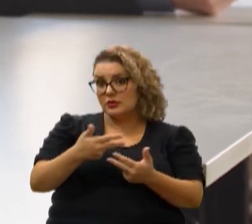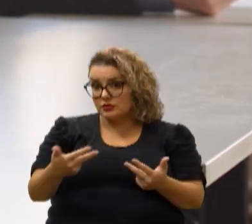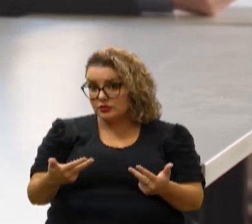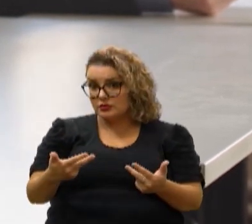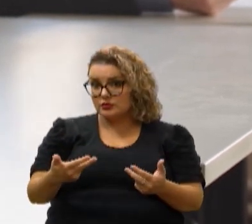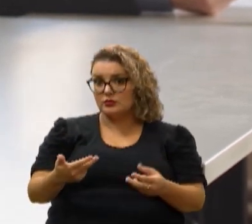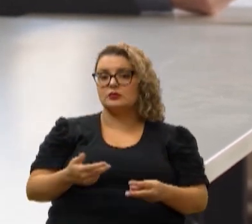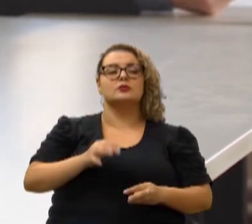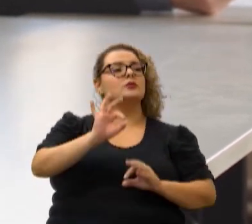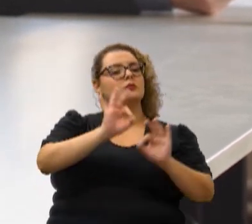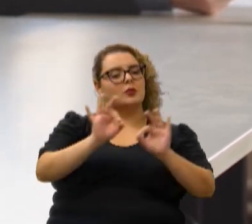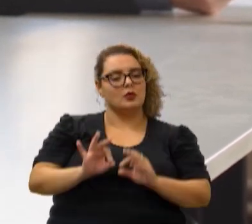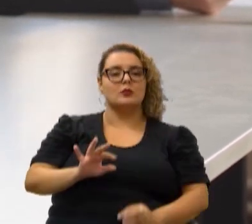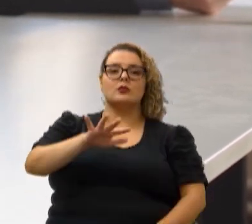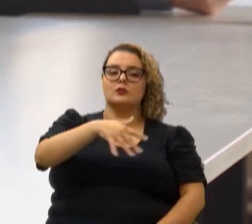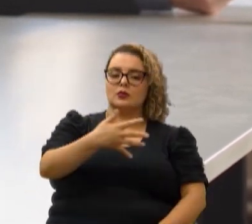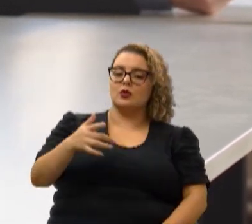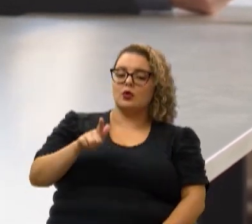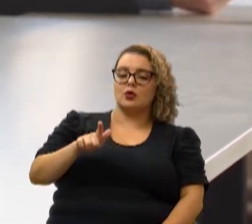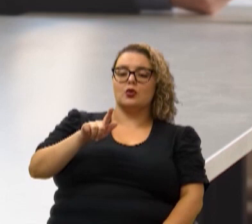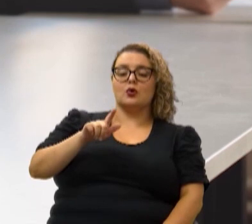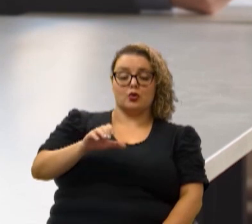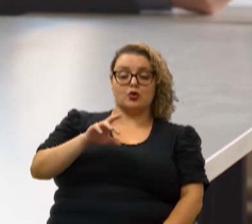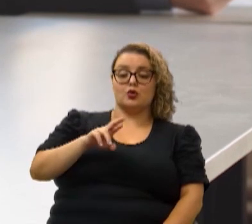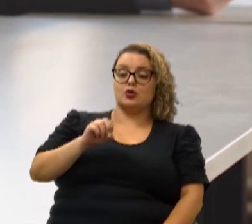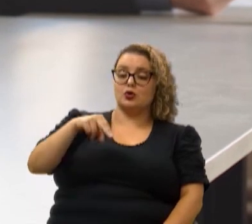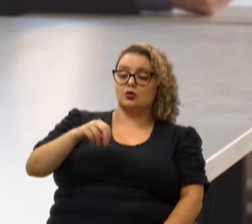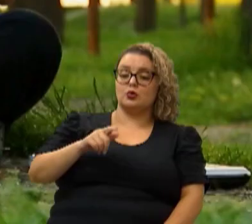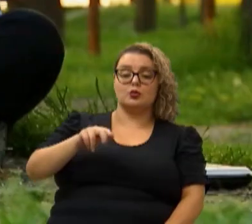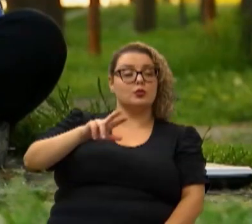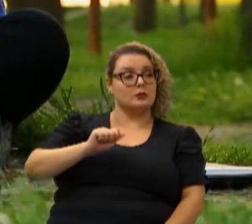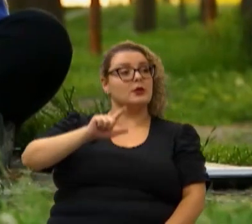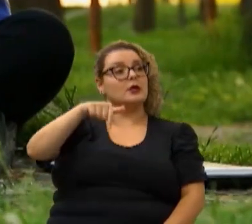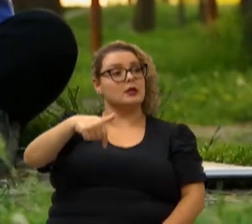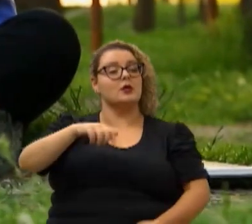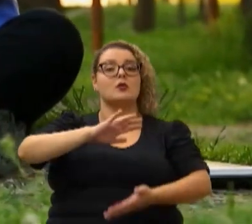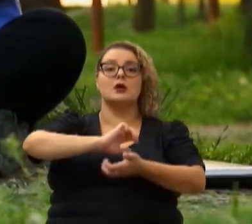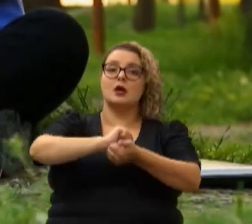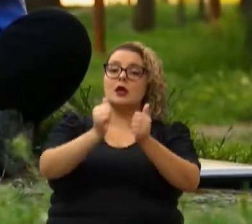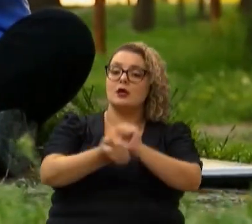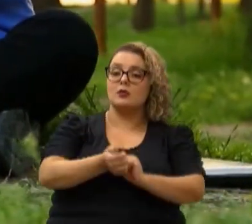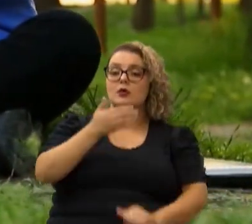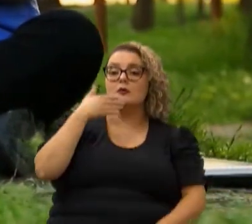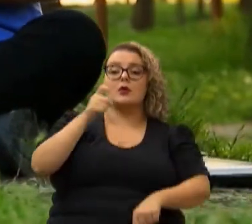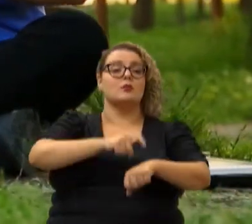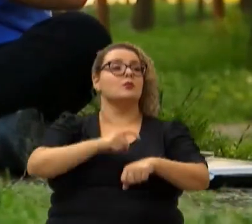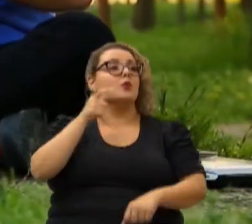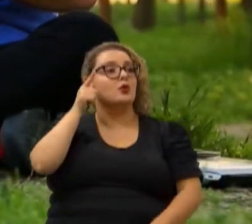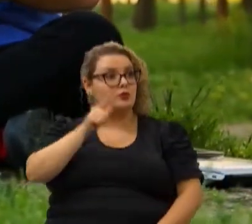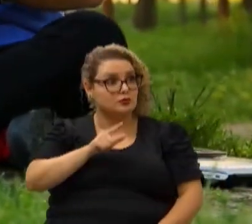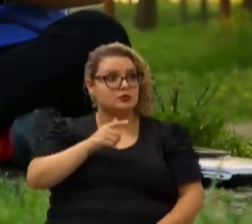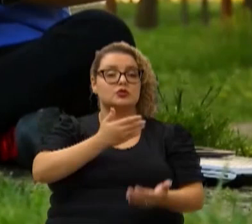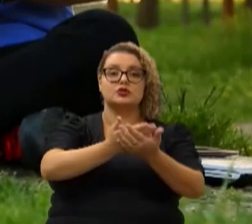tipo. Monta todo esse cronograma e, a partir disso, vai encaixando os seus melhores momentos para que você